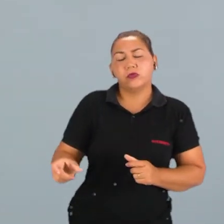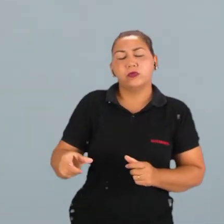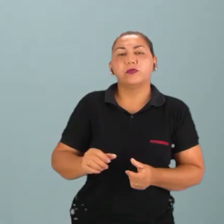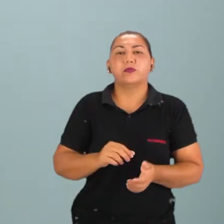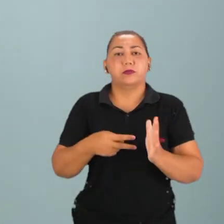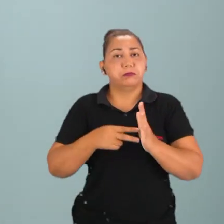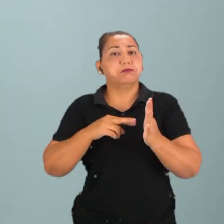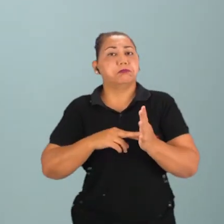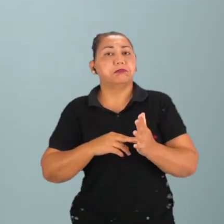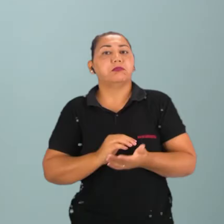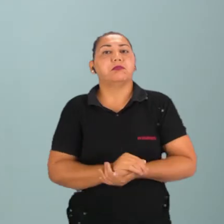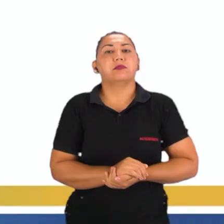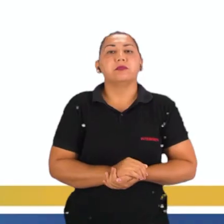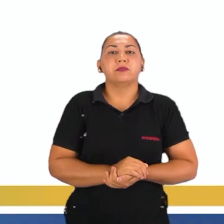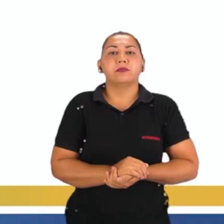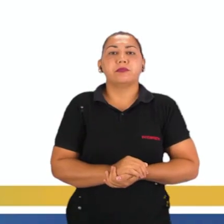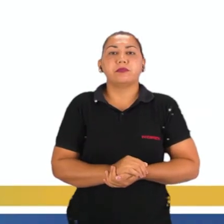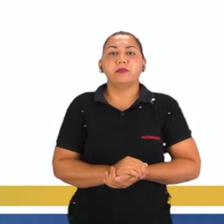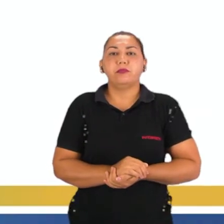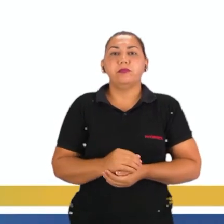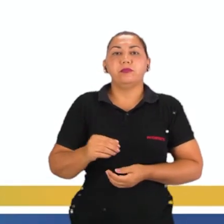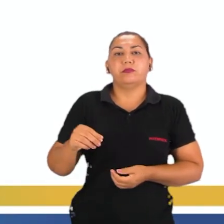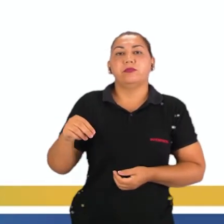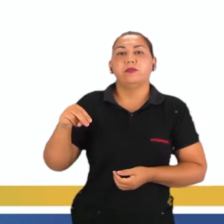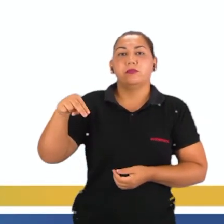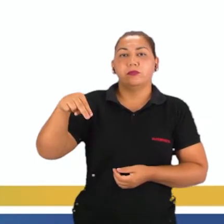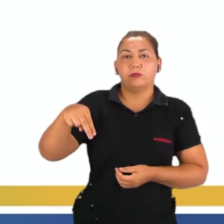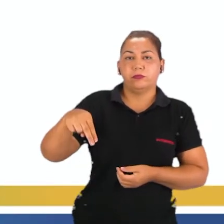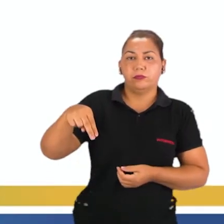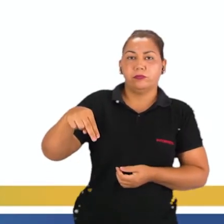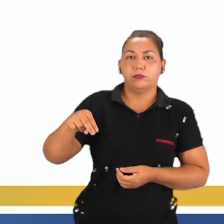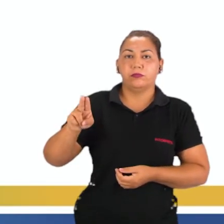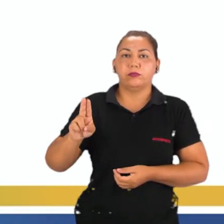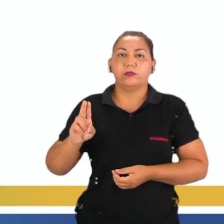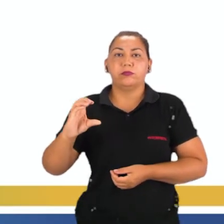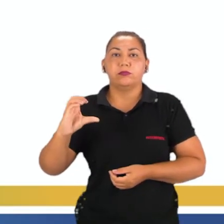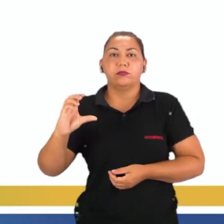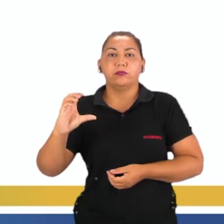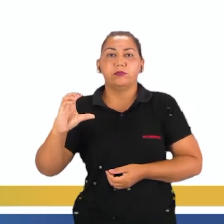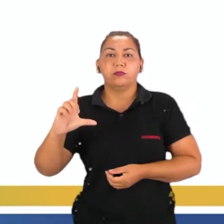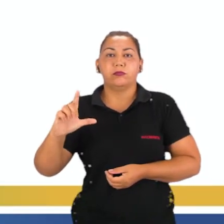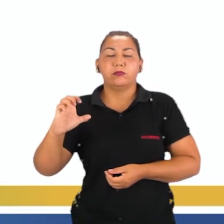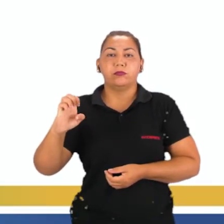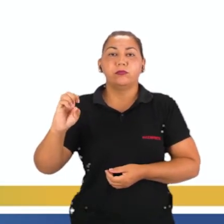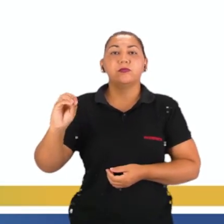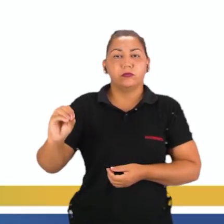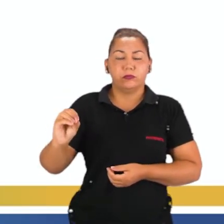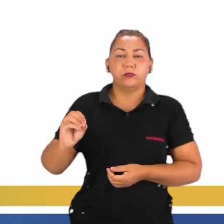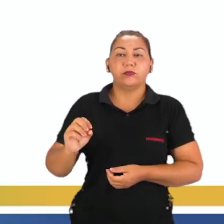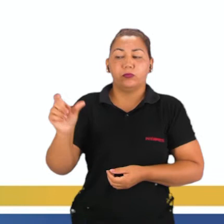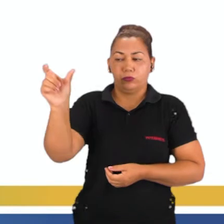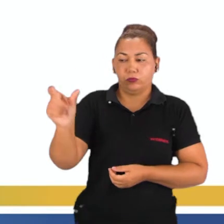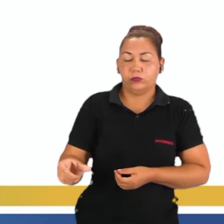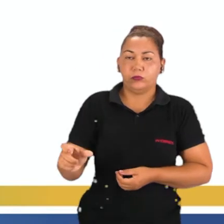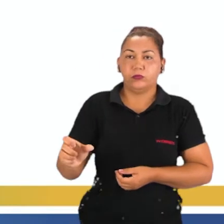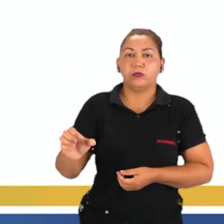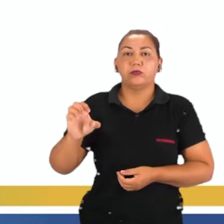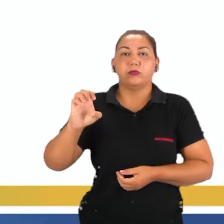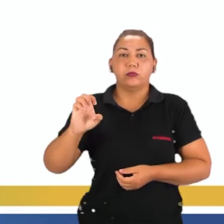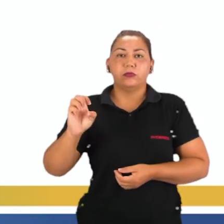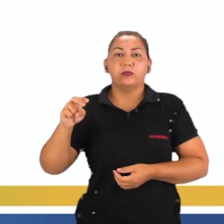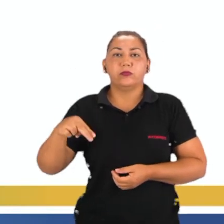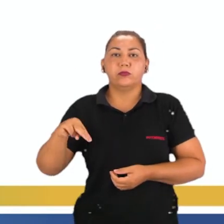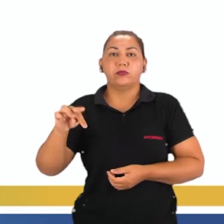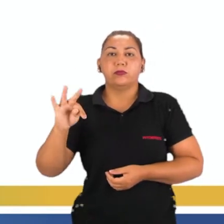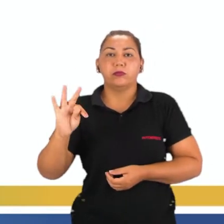frase. O núcleo do sujeito é entrega. Olha só mais uma frase. Eu não recebi